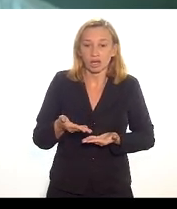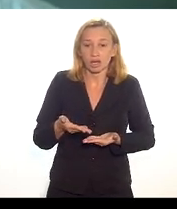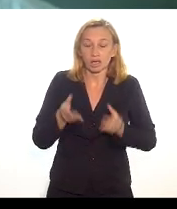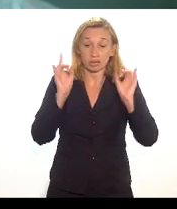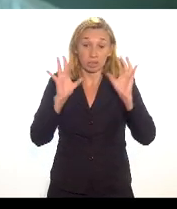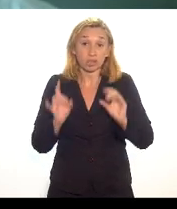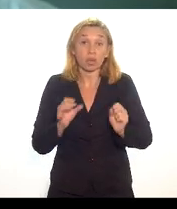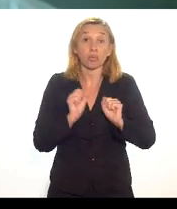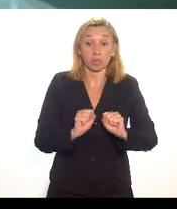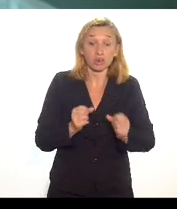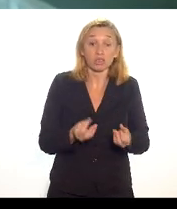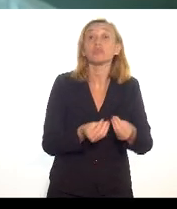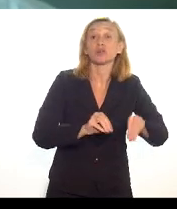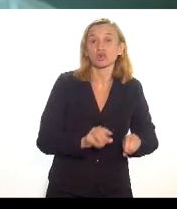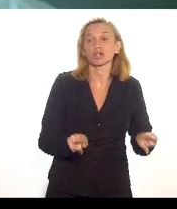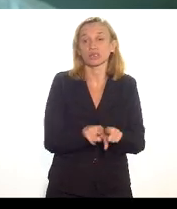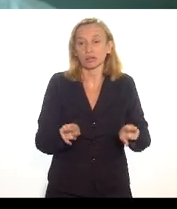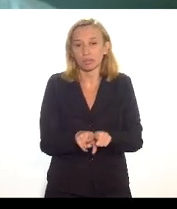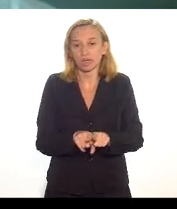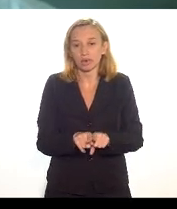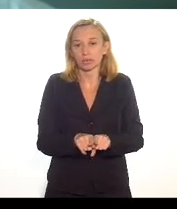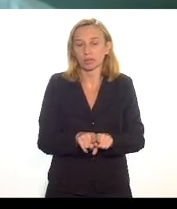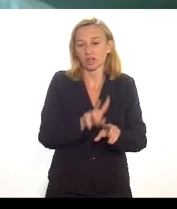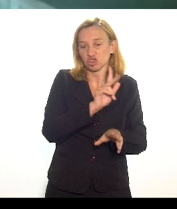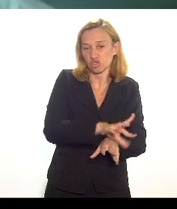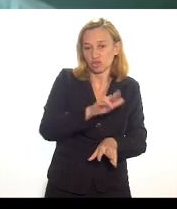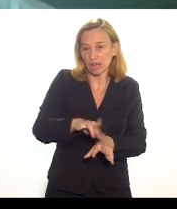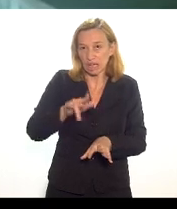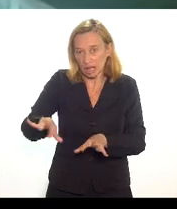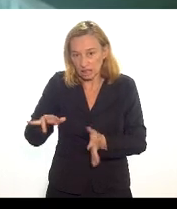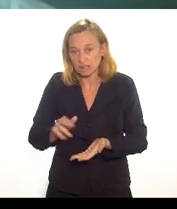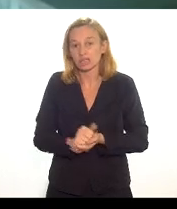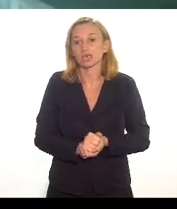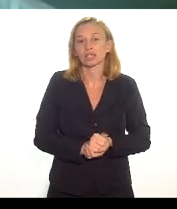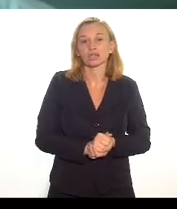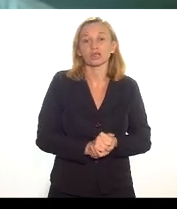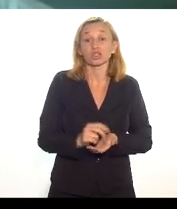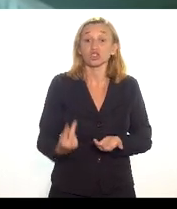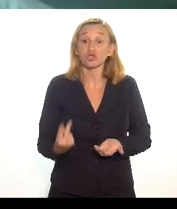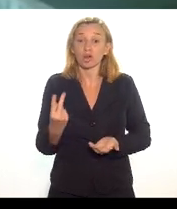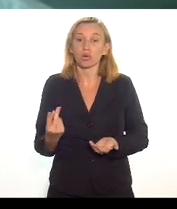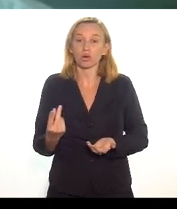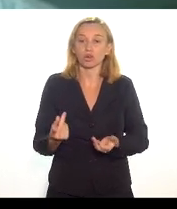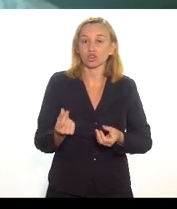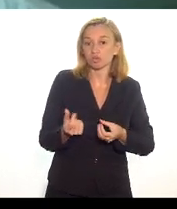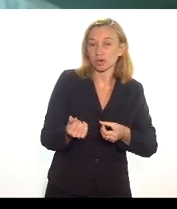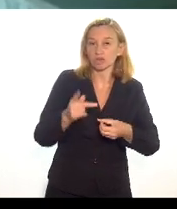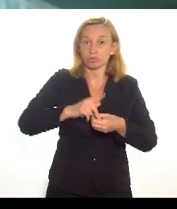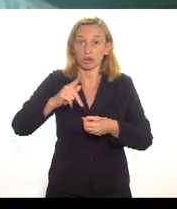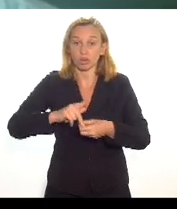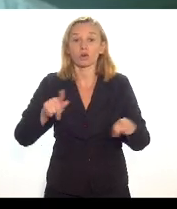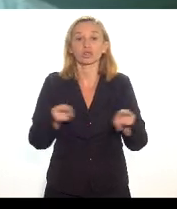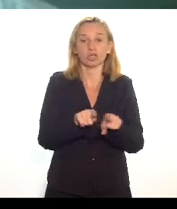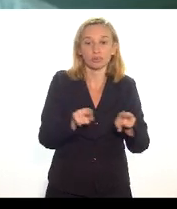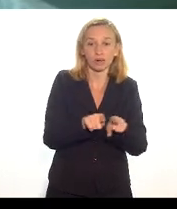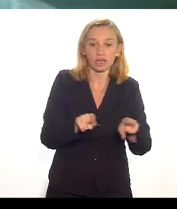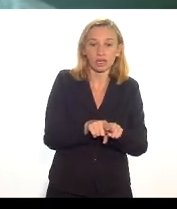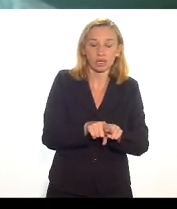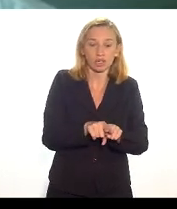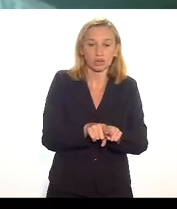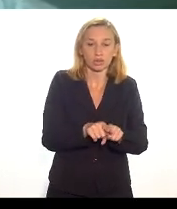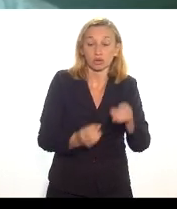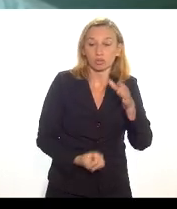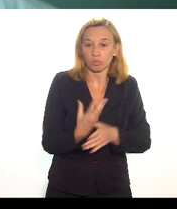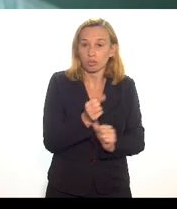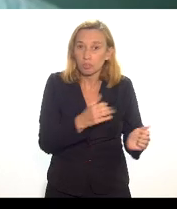especiais podem ter sido afetadas aqui por uma variação de valor de preço do petróleo e também pelo próprio mix de